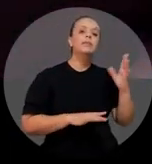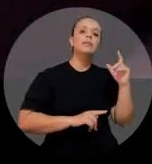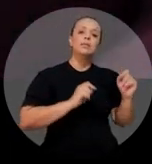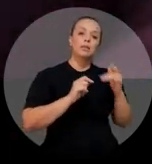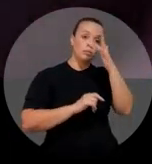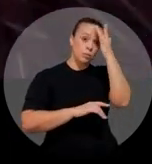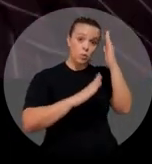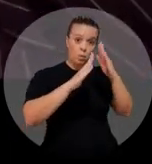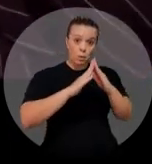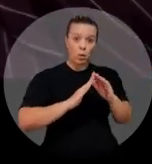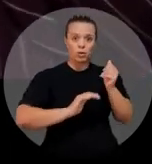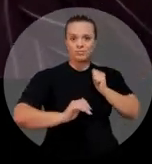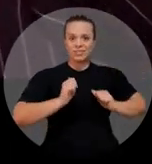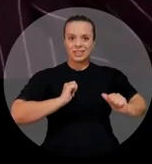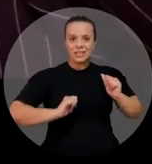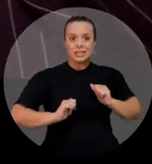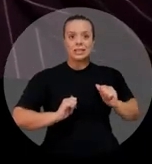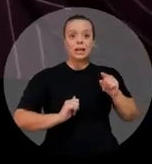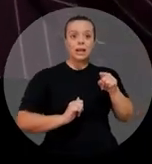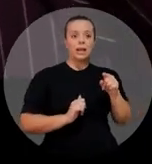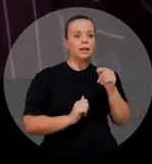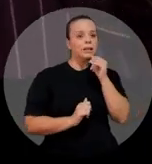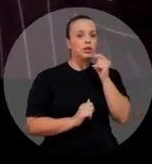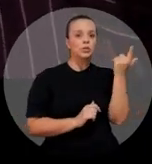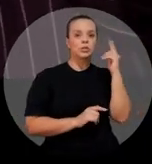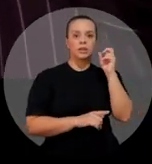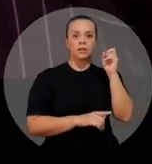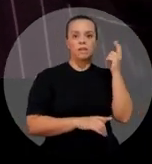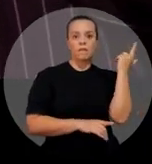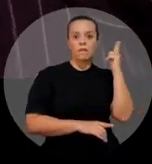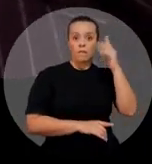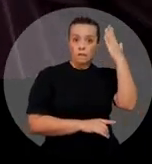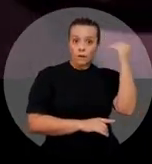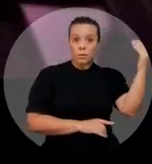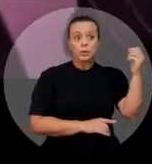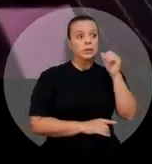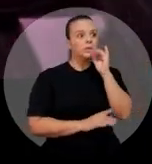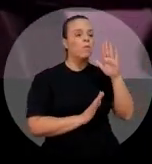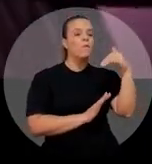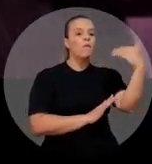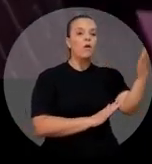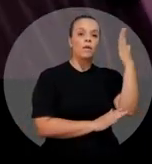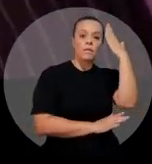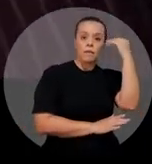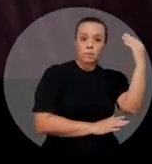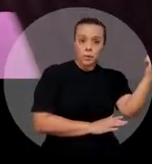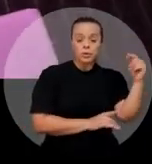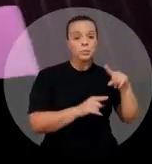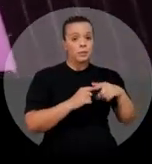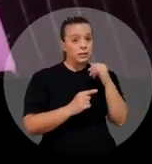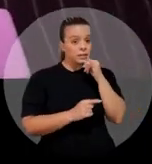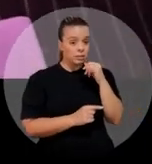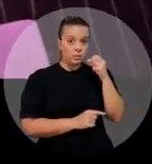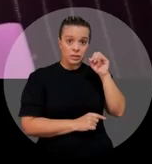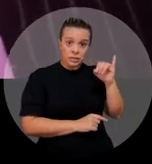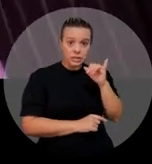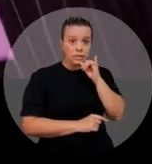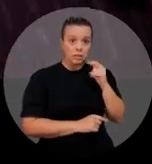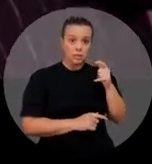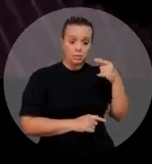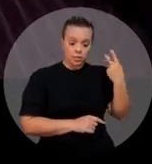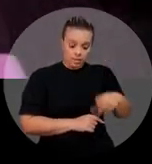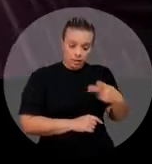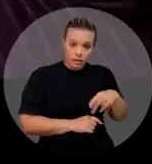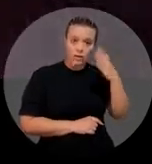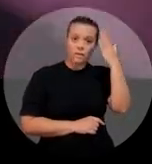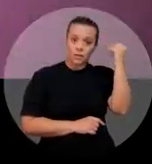o artista local, ele ganha o espaço dele quando ele começa a ser reconhecido fora, e ele ganha o espaço aqui, mas sair daqui